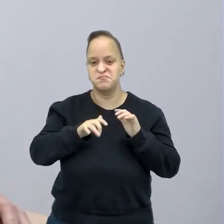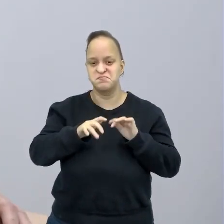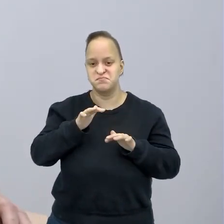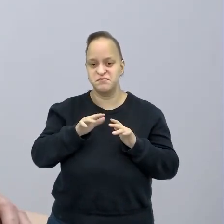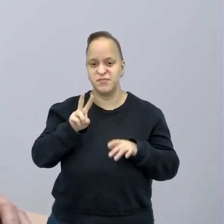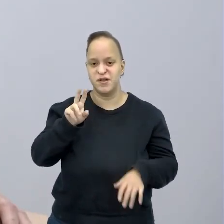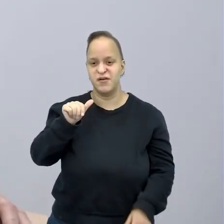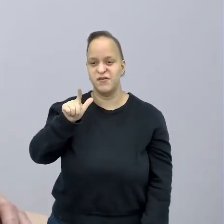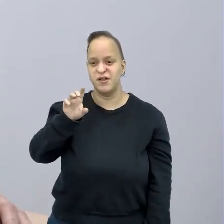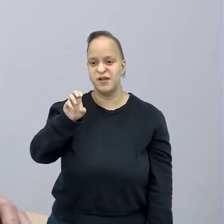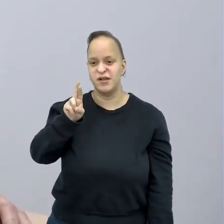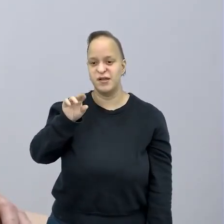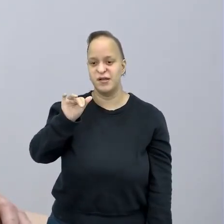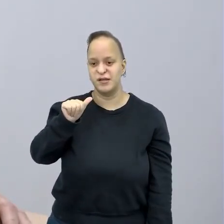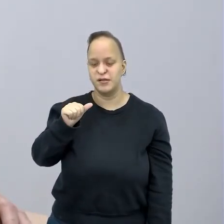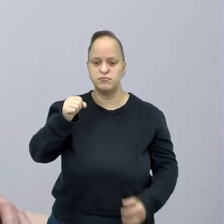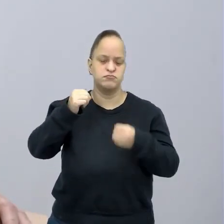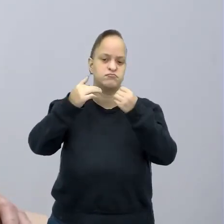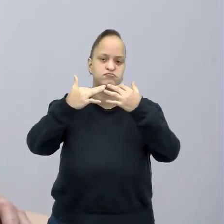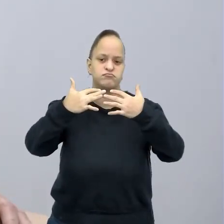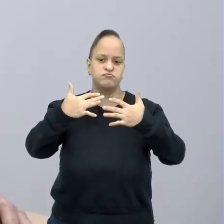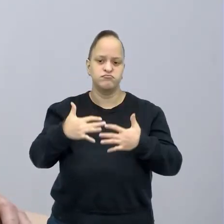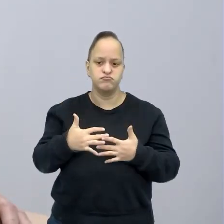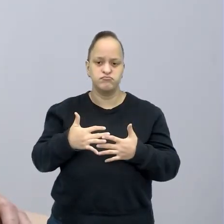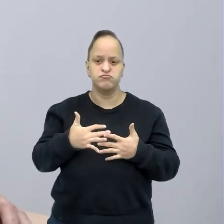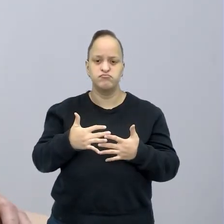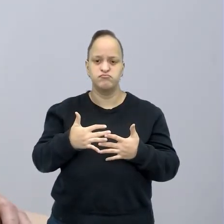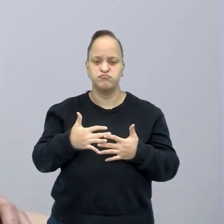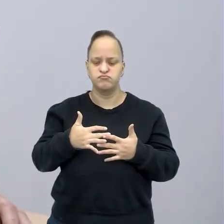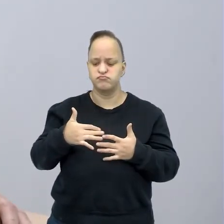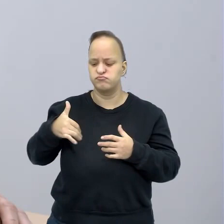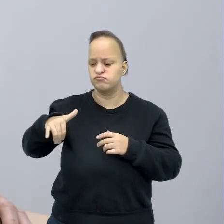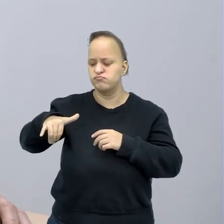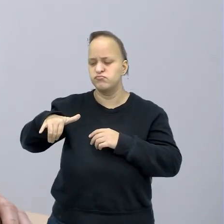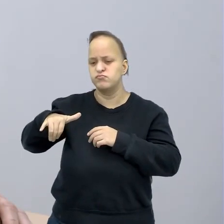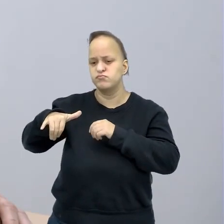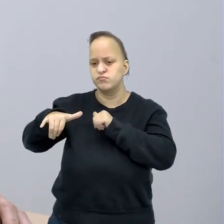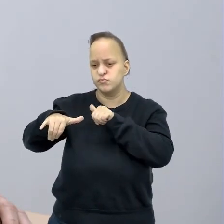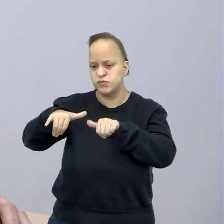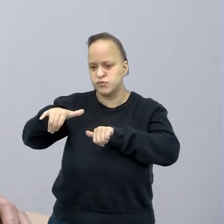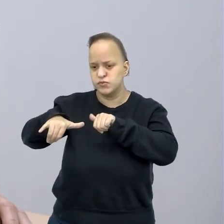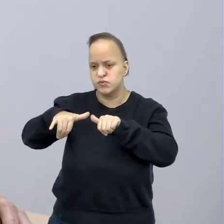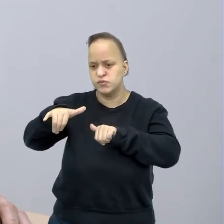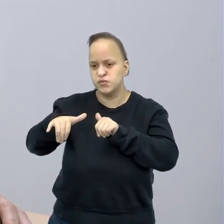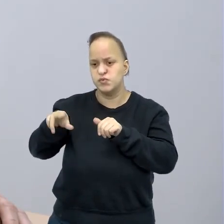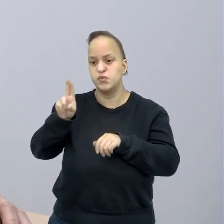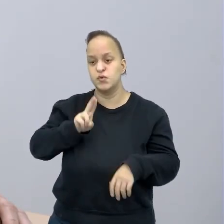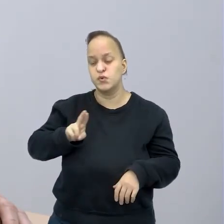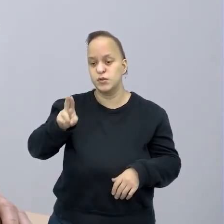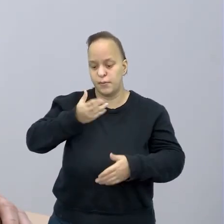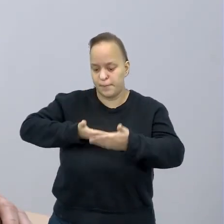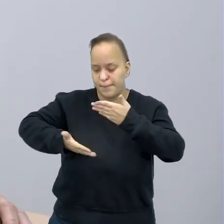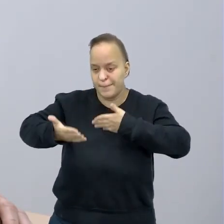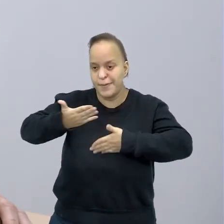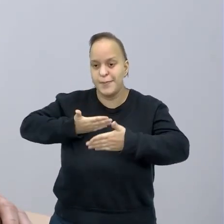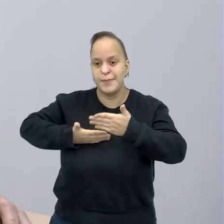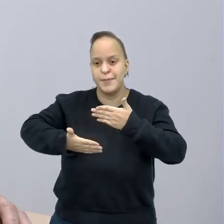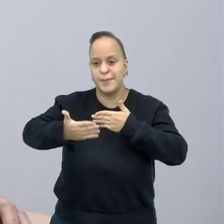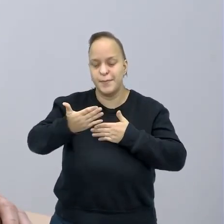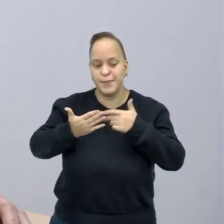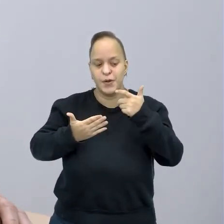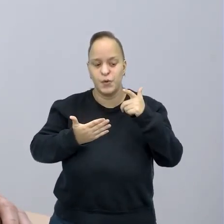fala radioterapia. Aí a gente tem o Hamilton que fala radioterapia também. O Roberto